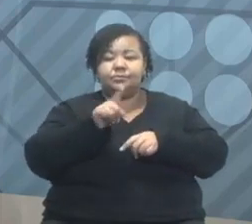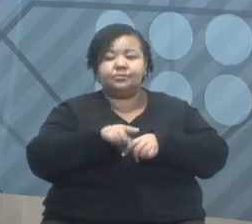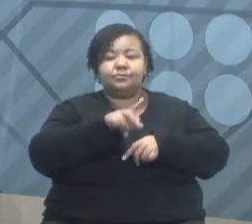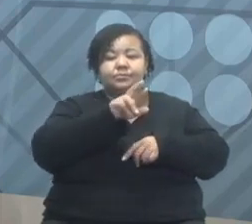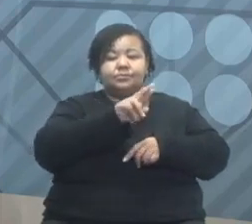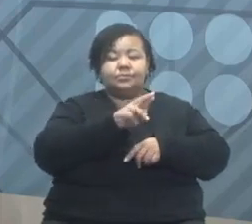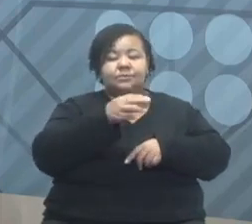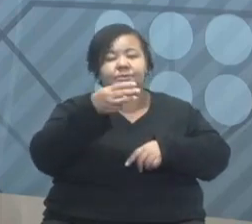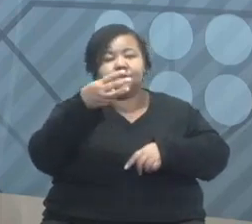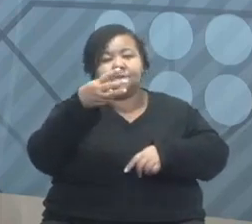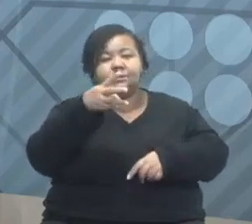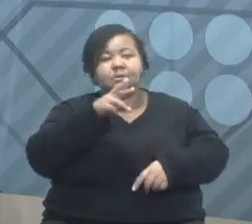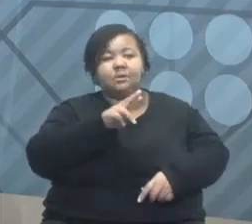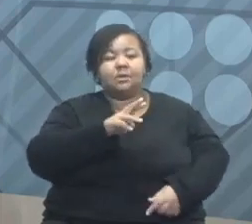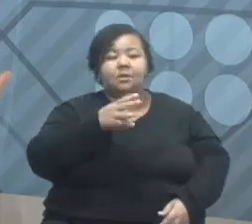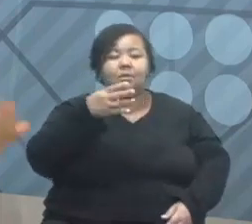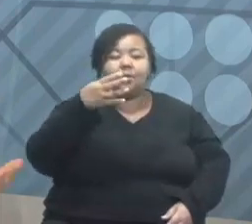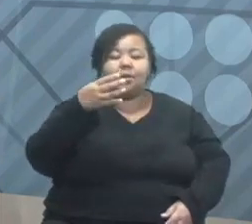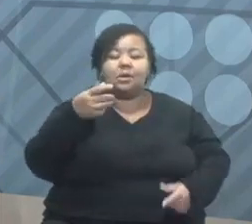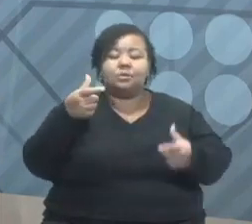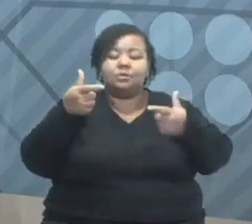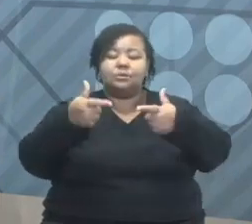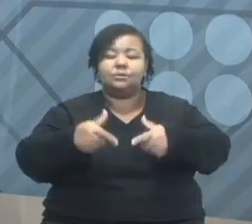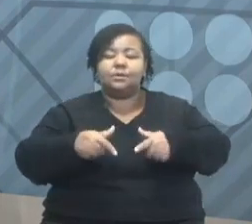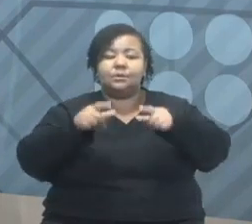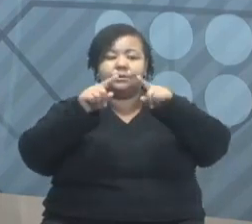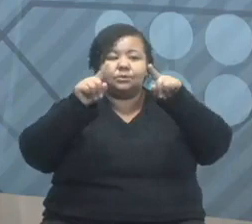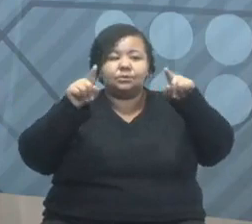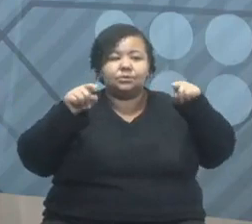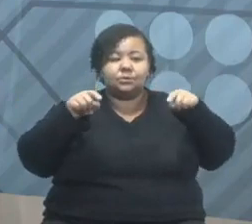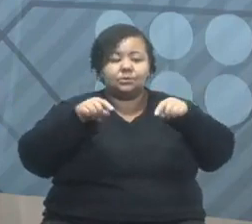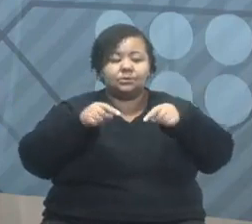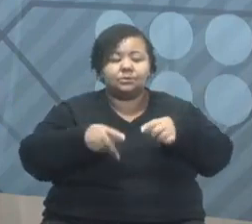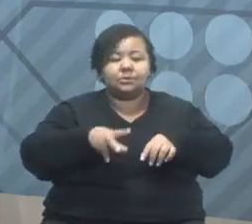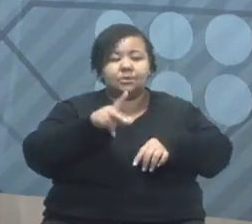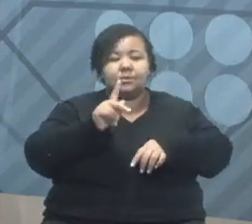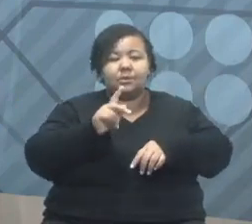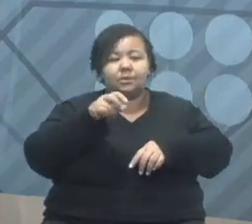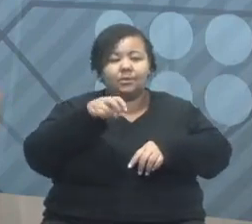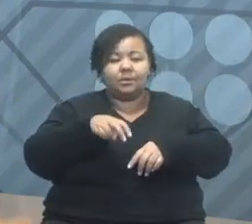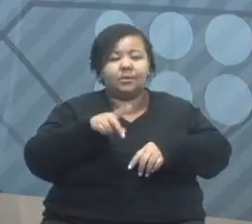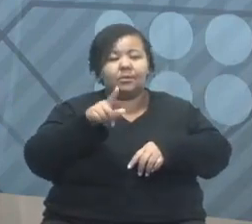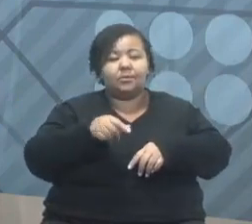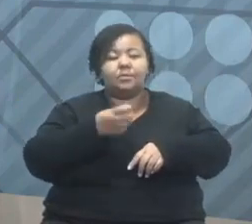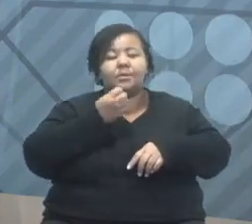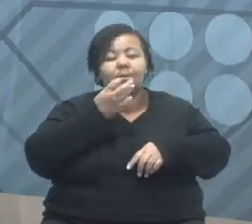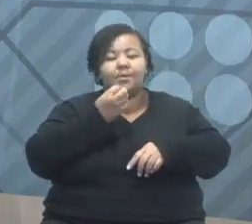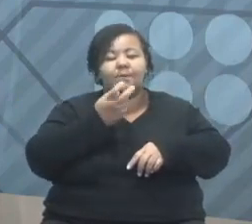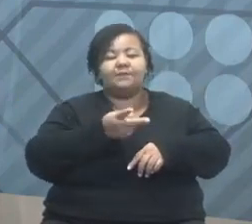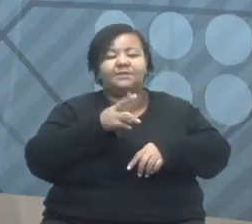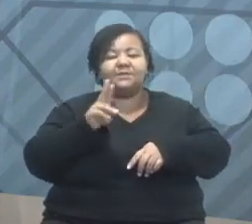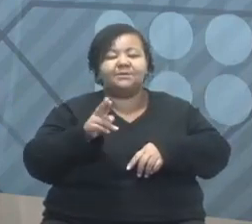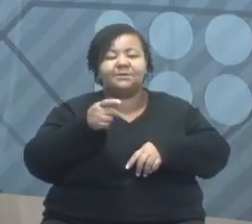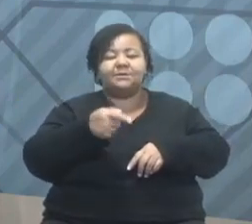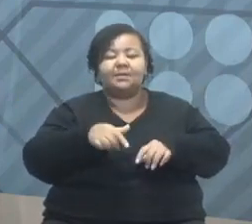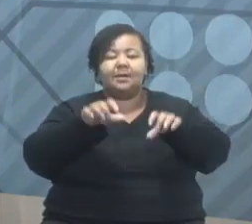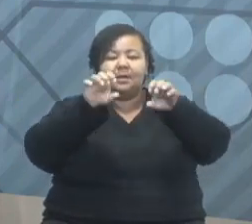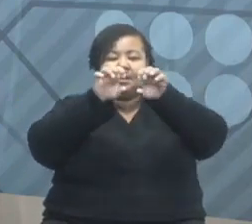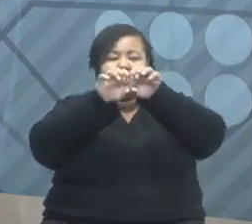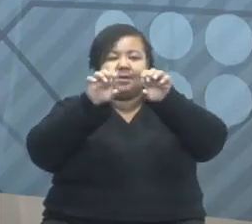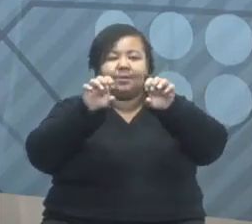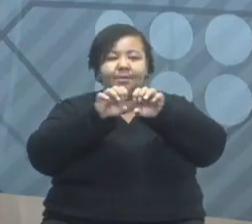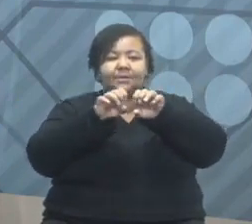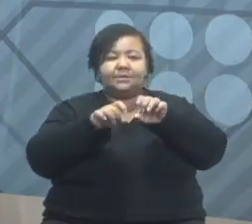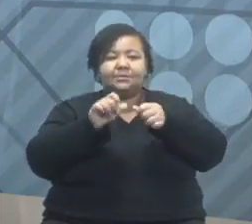R3, um R4, um espaço matricial, polinomial, é interessante você fazer uso daquela equação